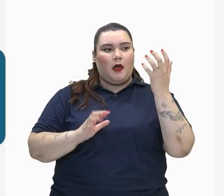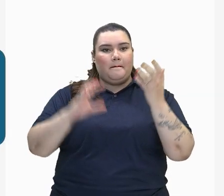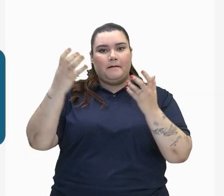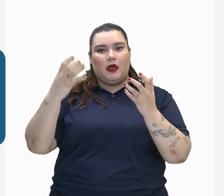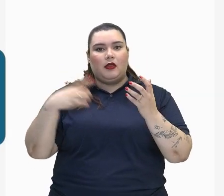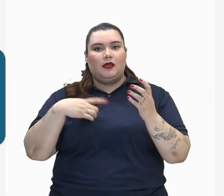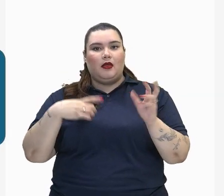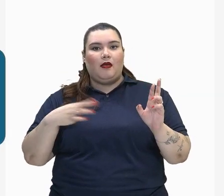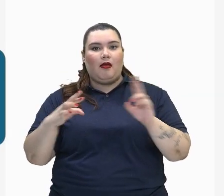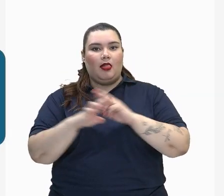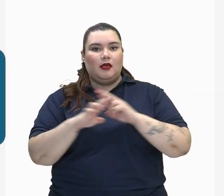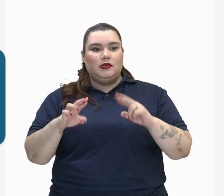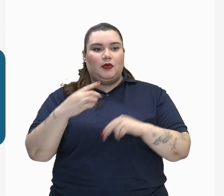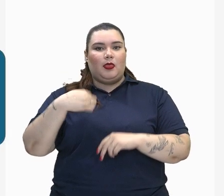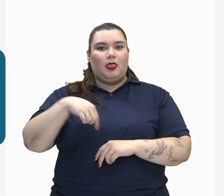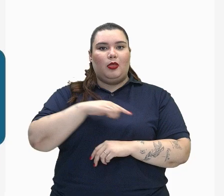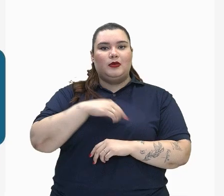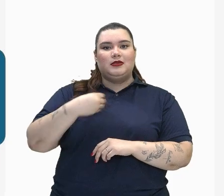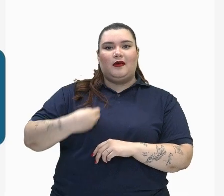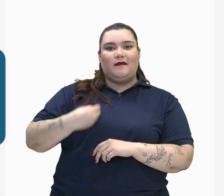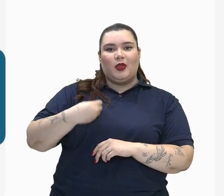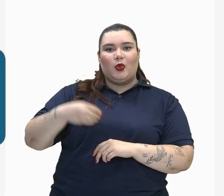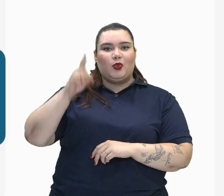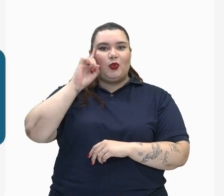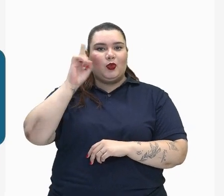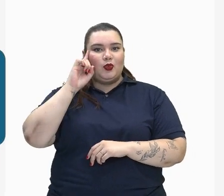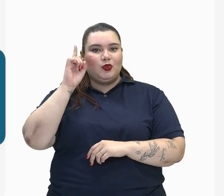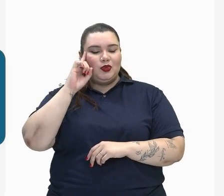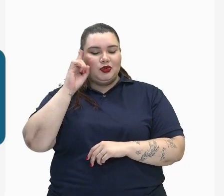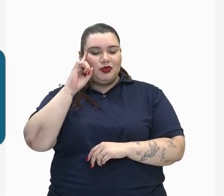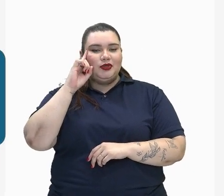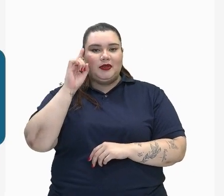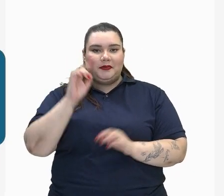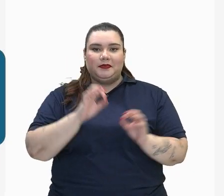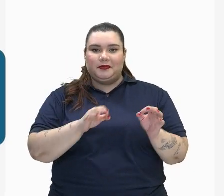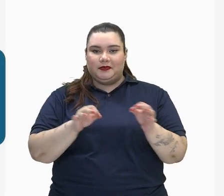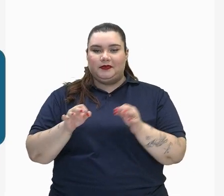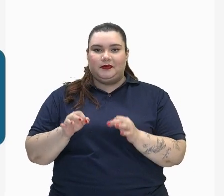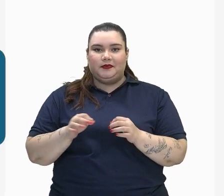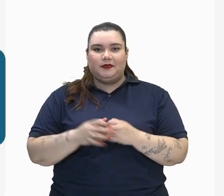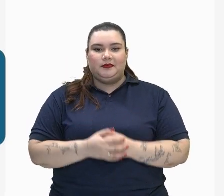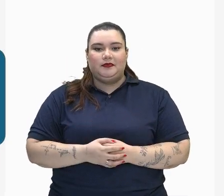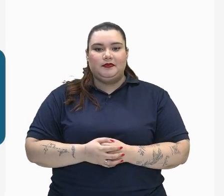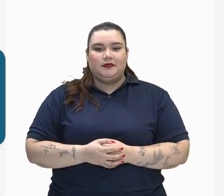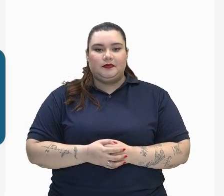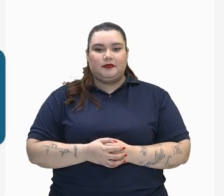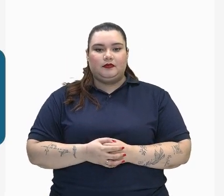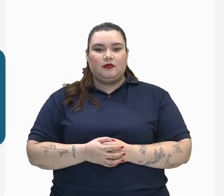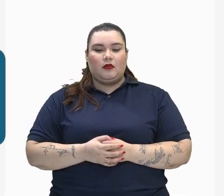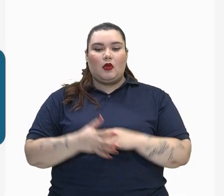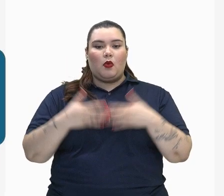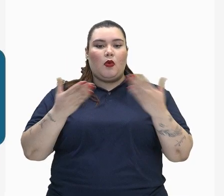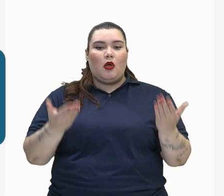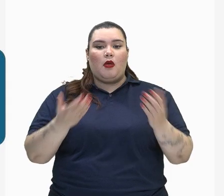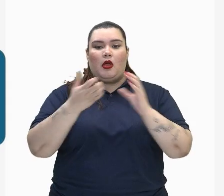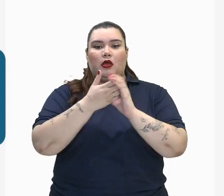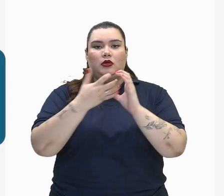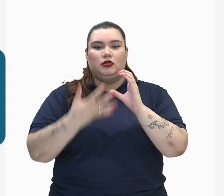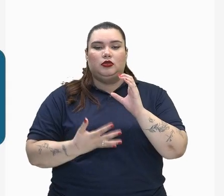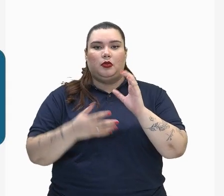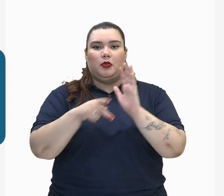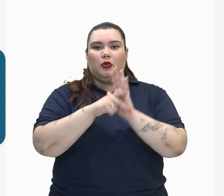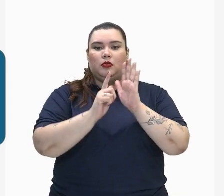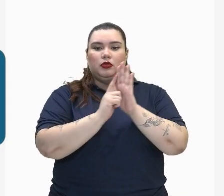nosso dia a dia, aquilo que está acontecendo no nosso fazer, né? Característica do